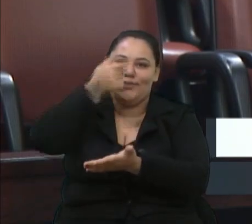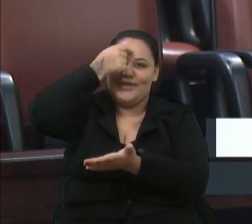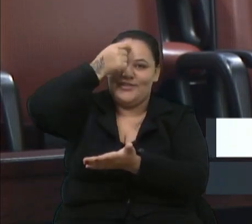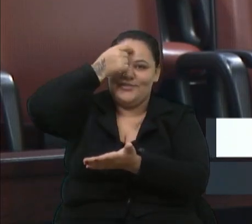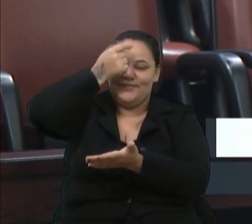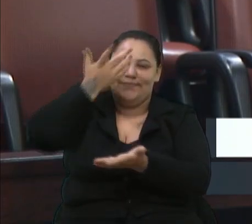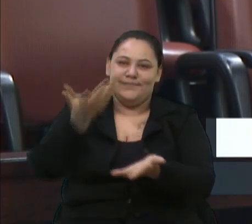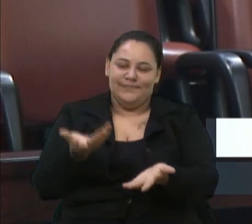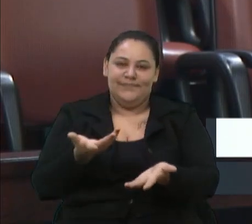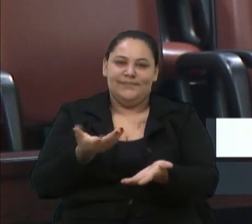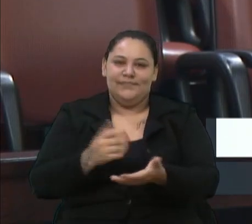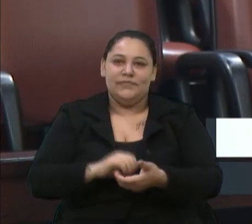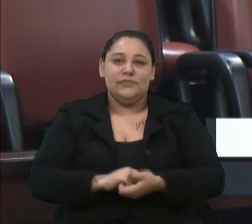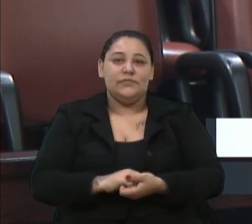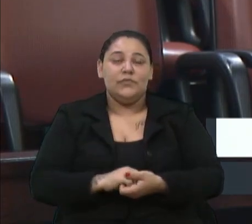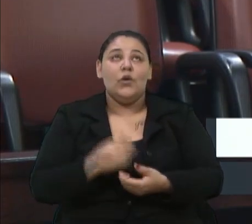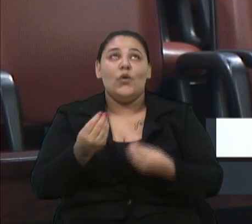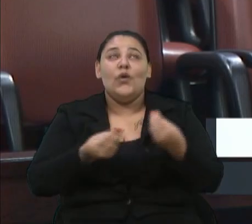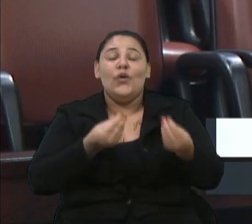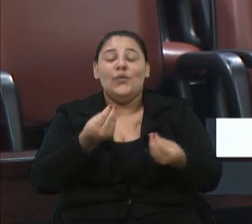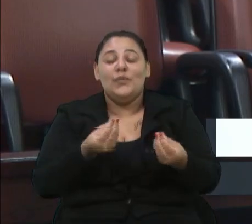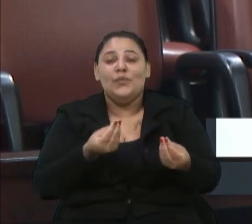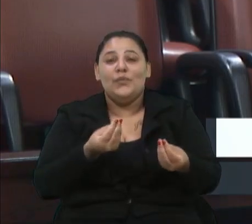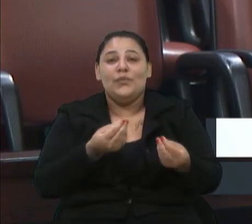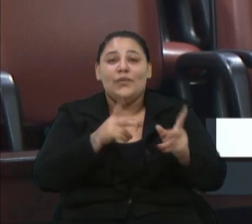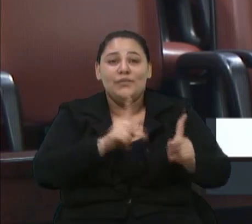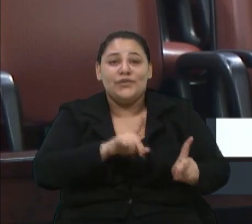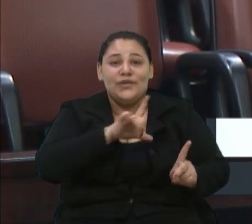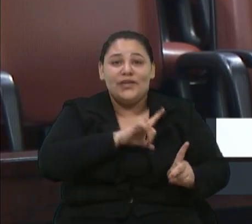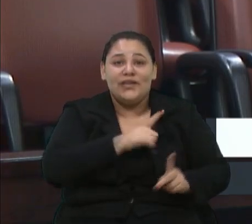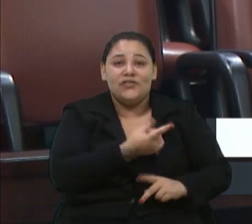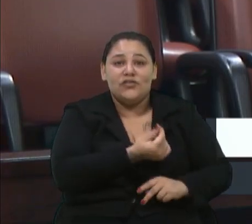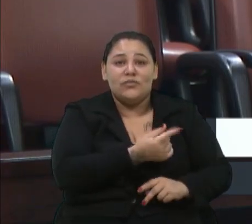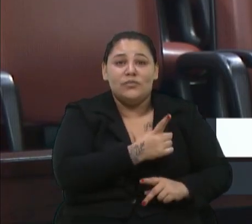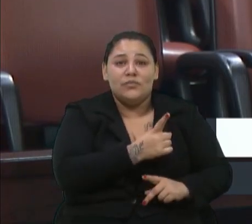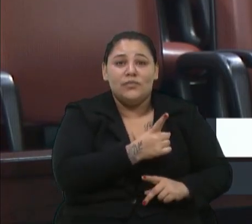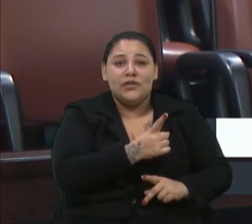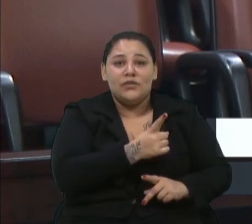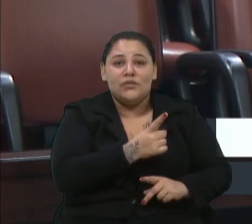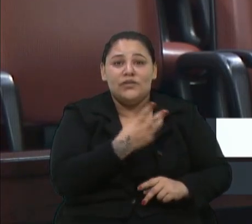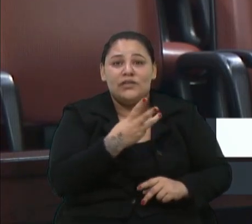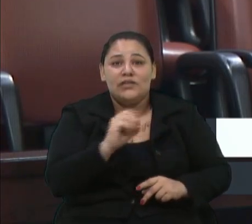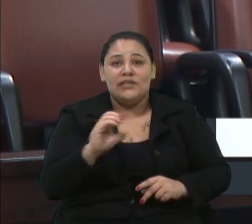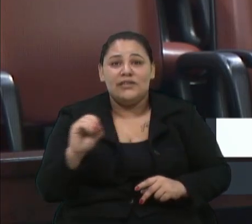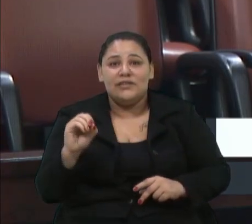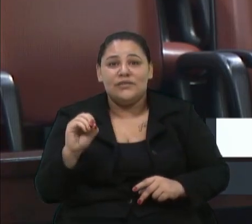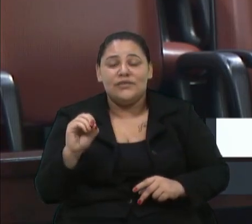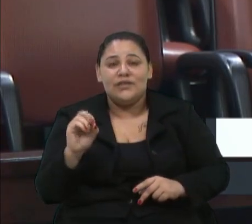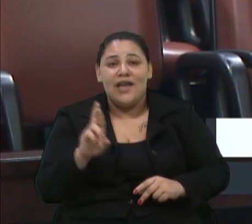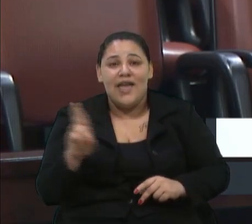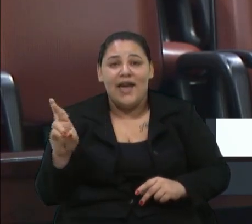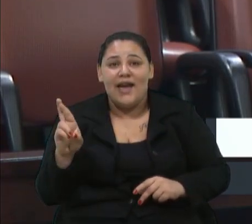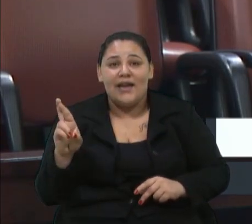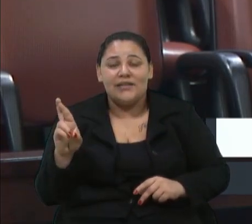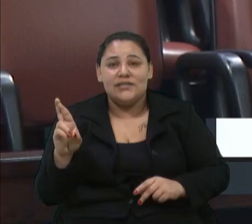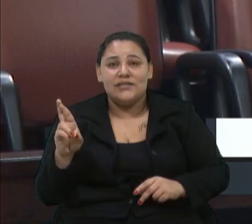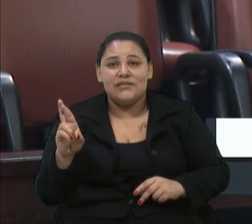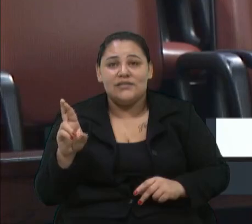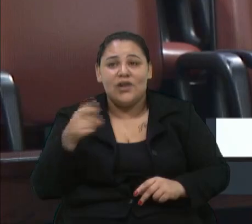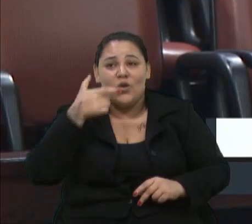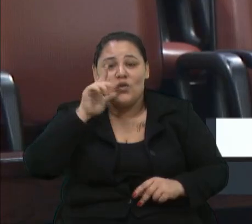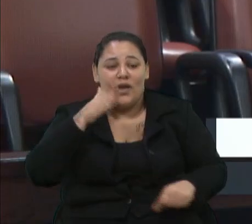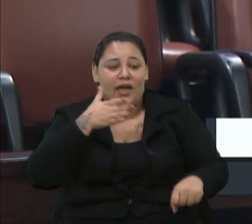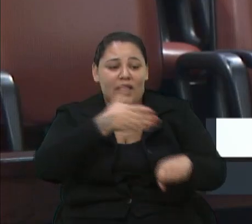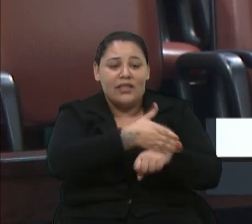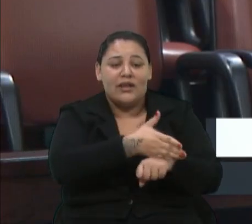Onde é que uma pessoa ganhando um salário mínimo vai conseguir chegar a uma universidade, ter um